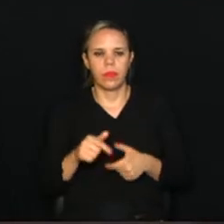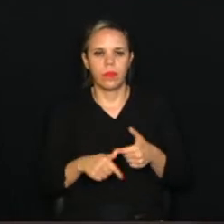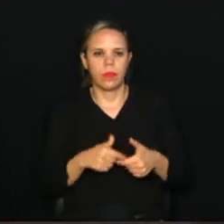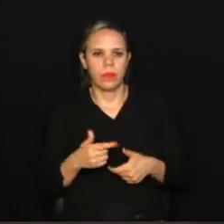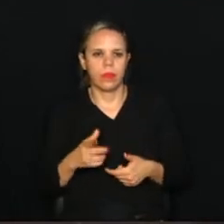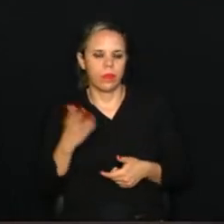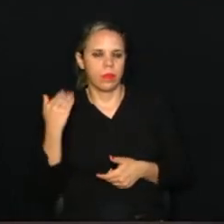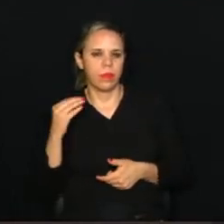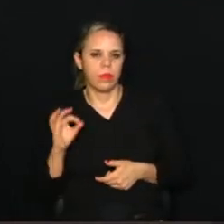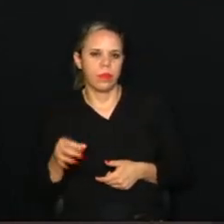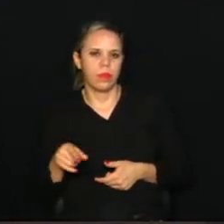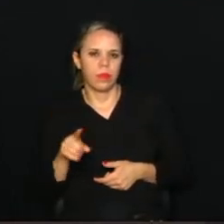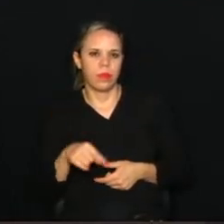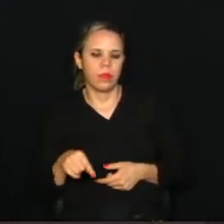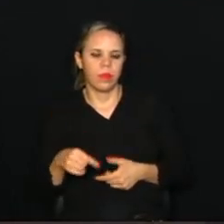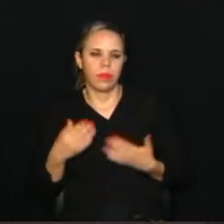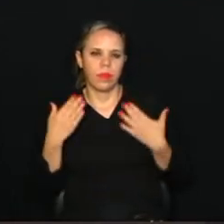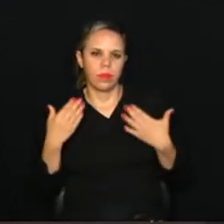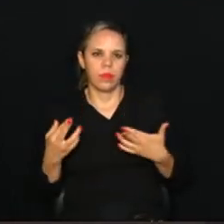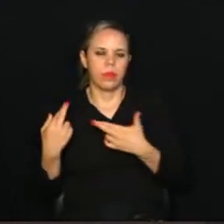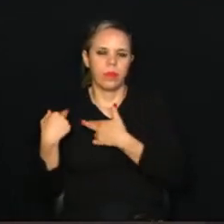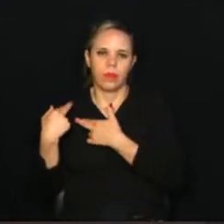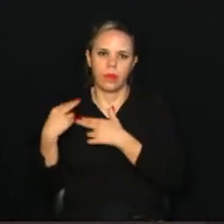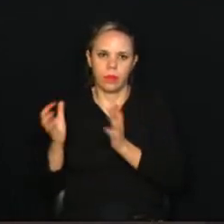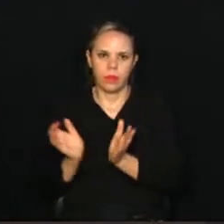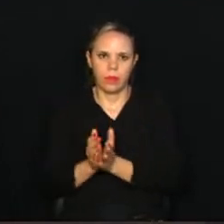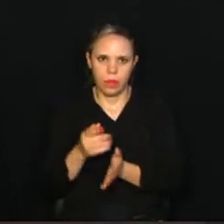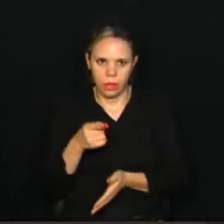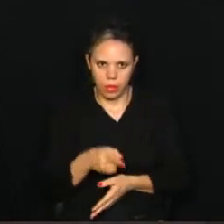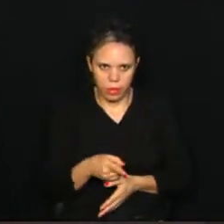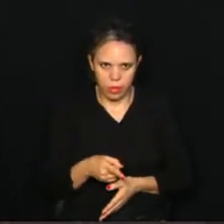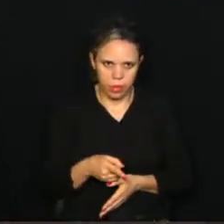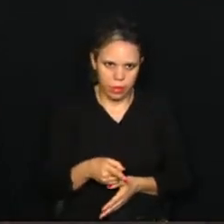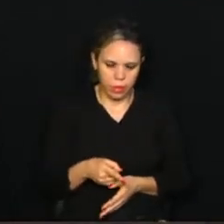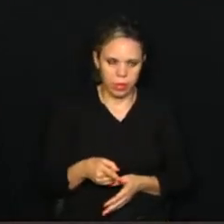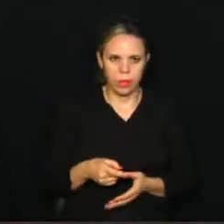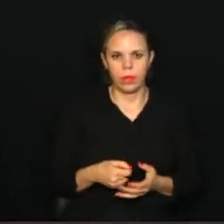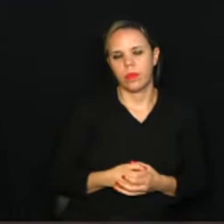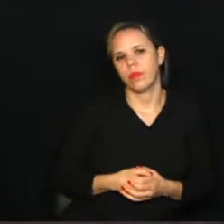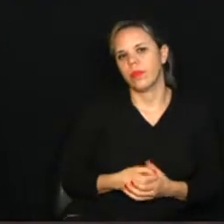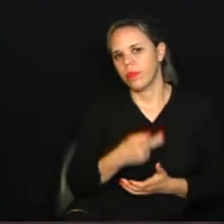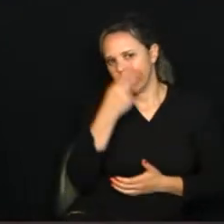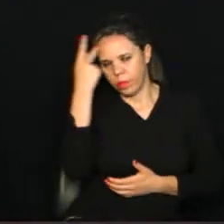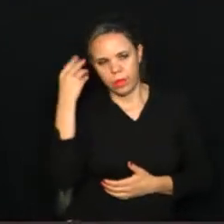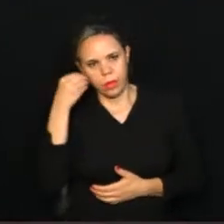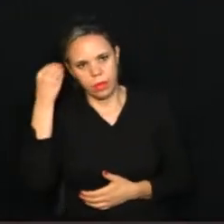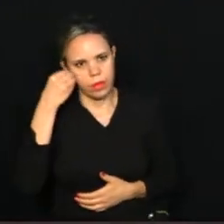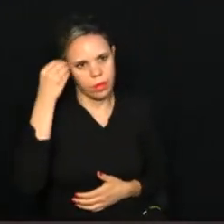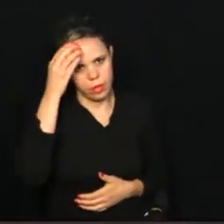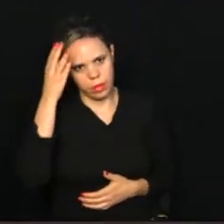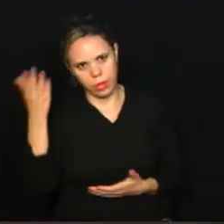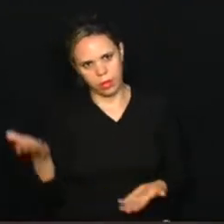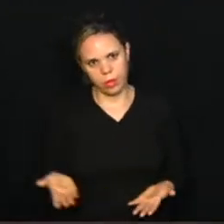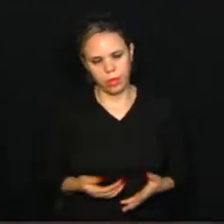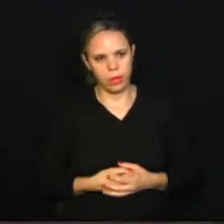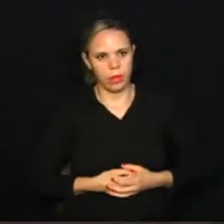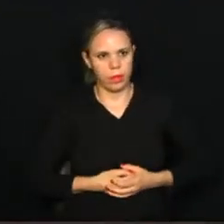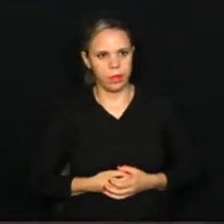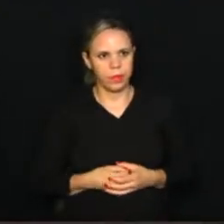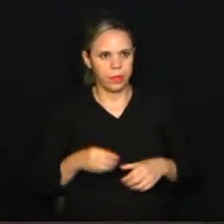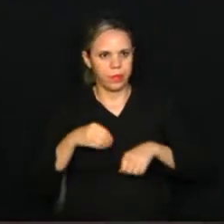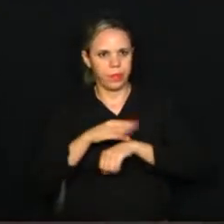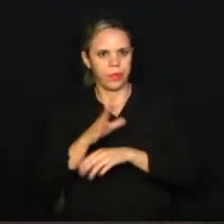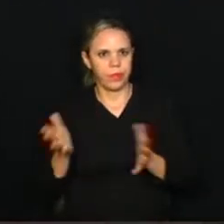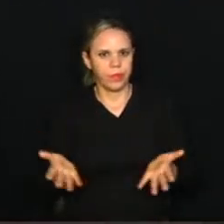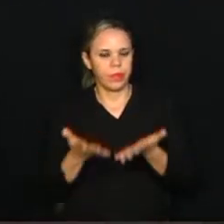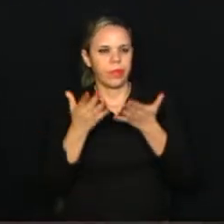tenho certeza que você, à frente dessa comissão, como uma pessoa que entende, leva a